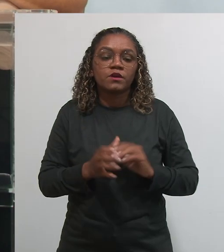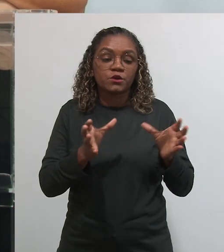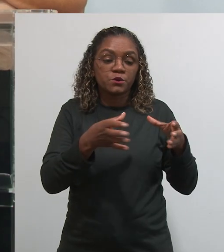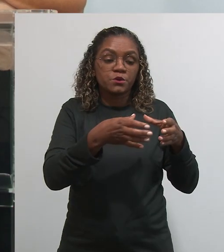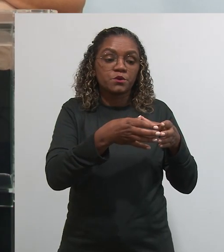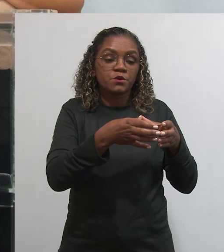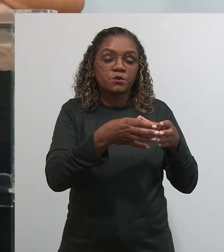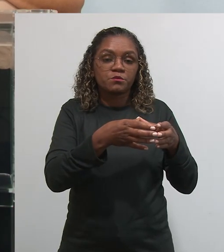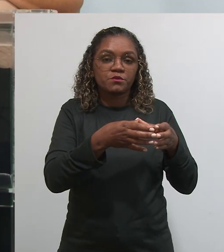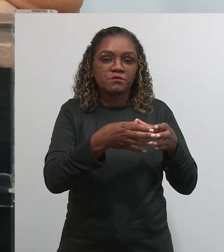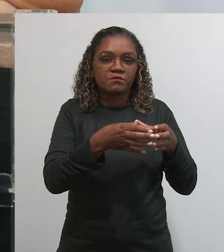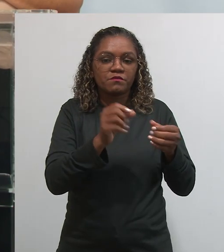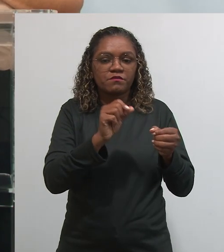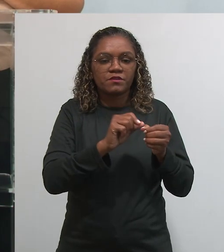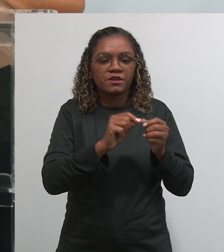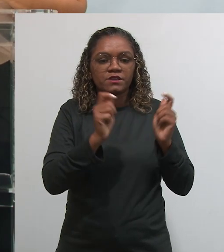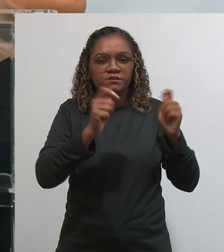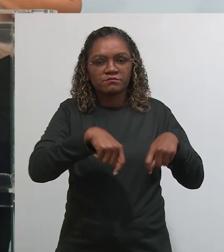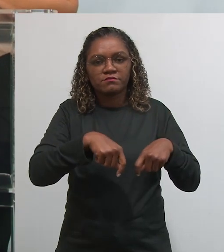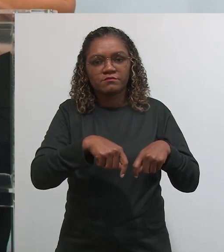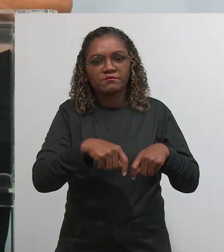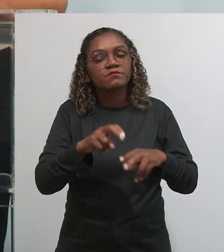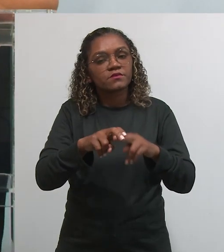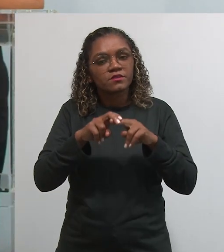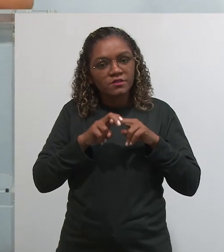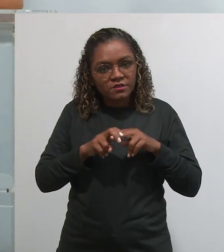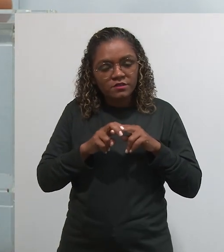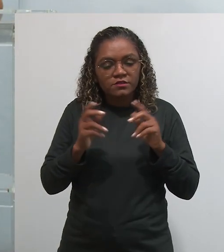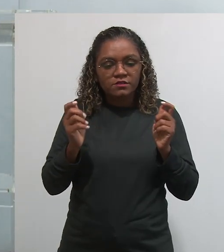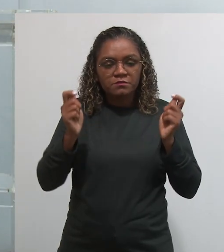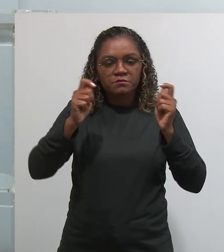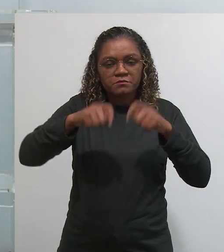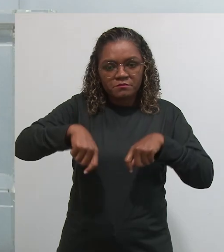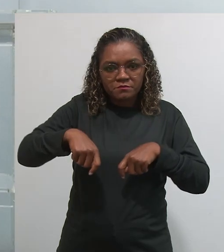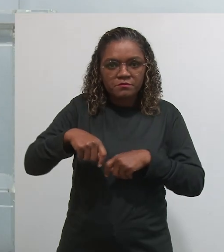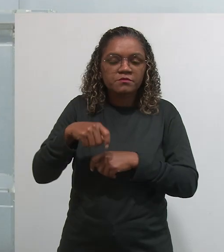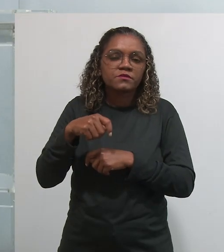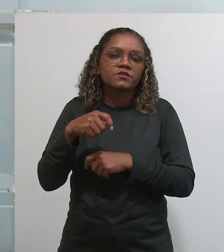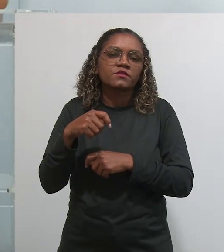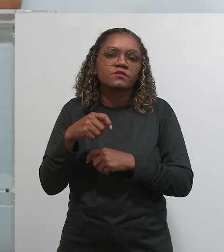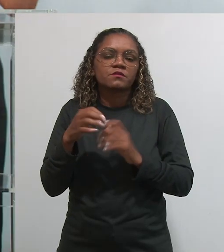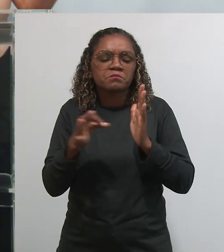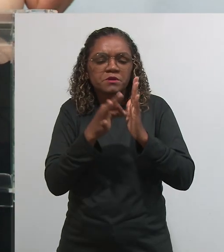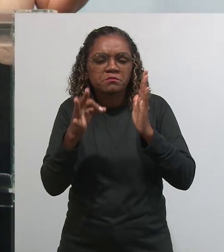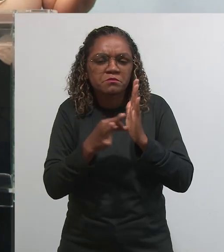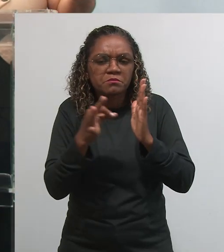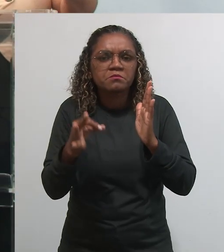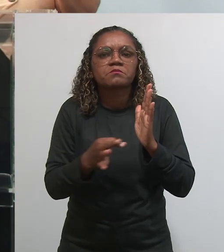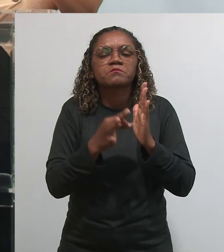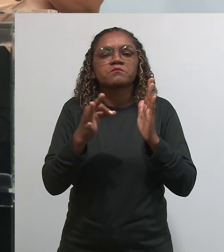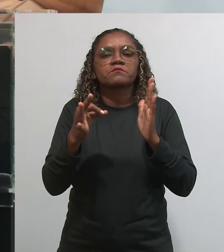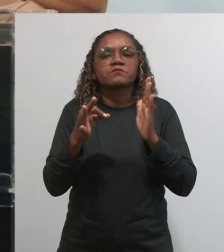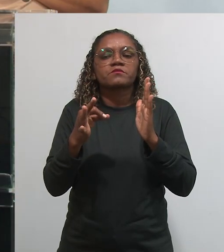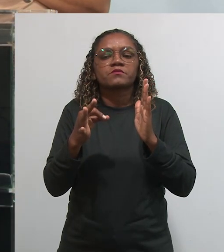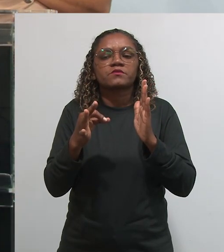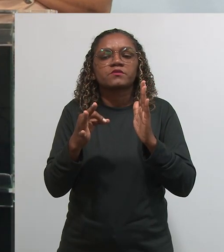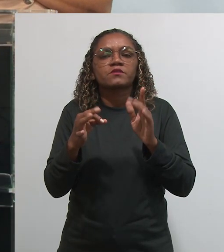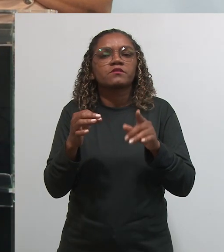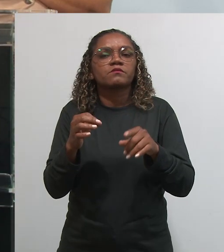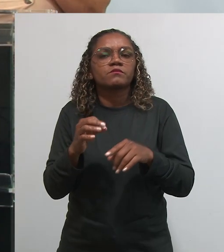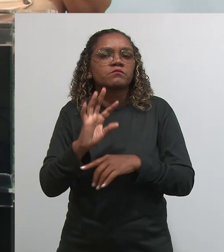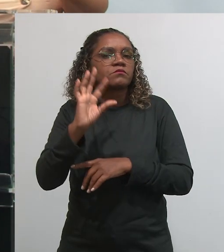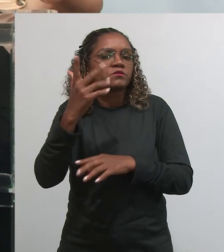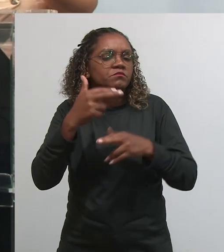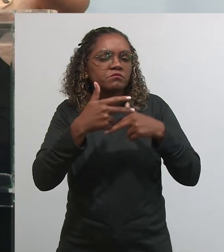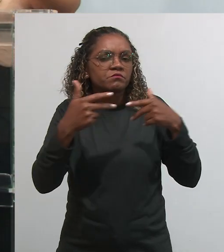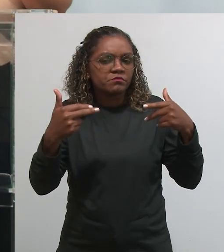grupos seletivos que conseguem fazer. Então, essa capacidade de criticar, né,